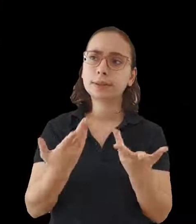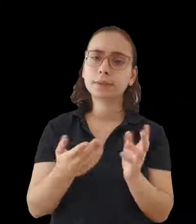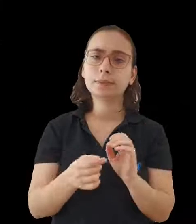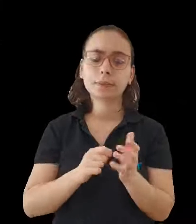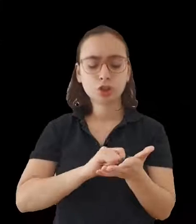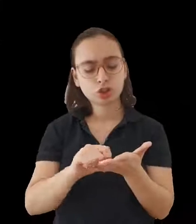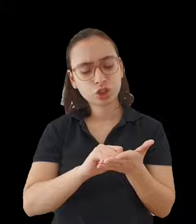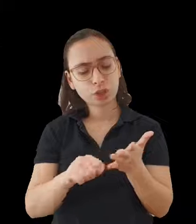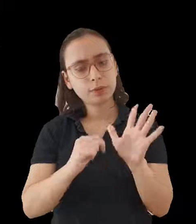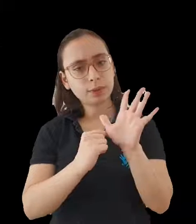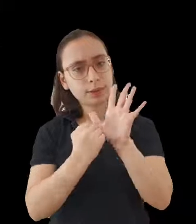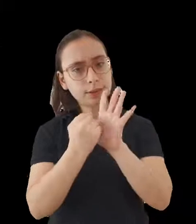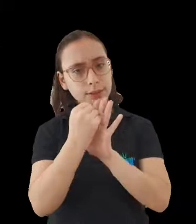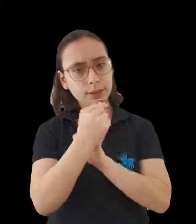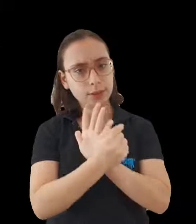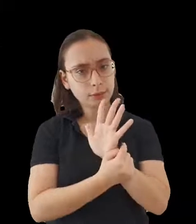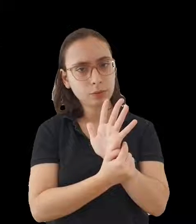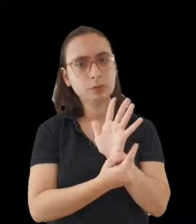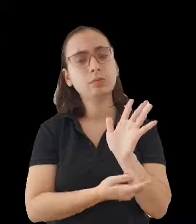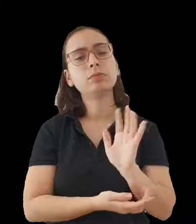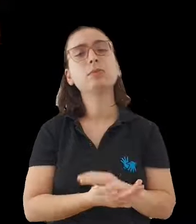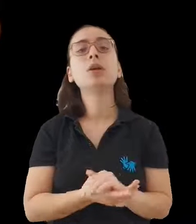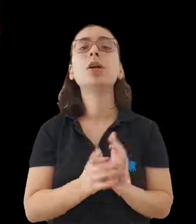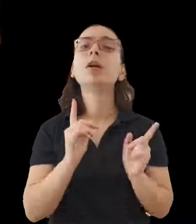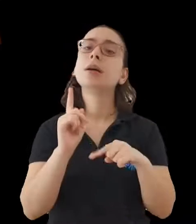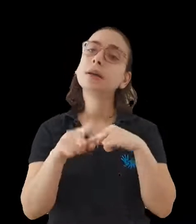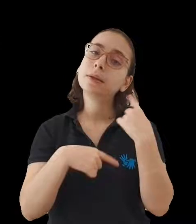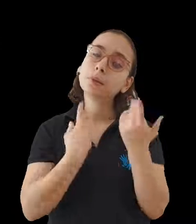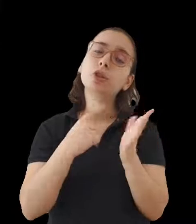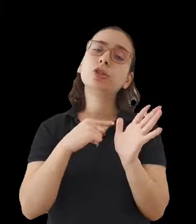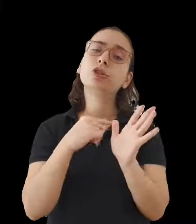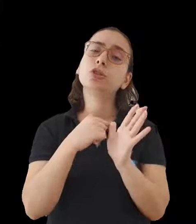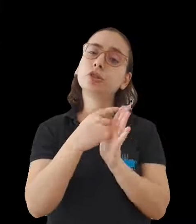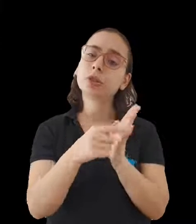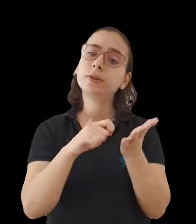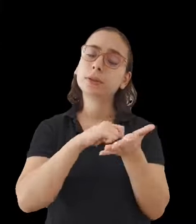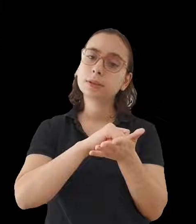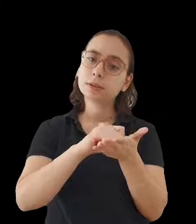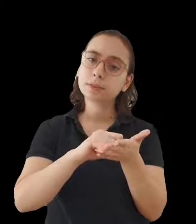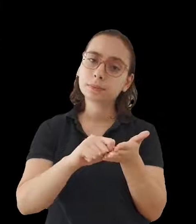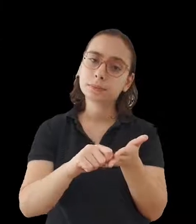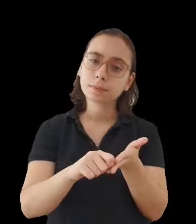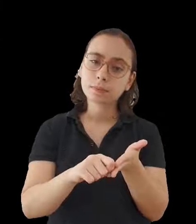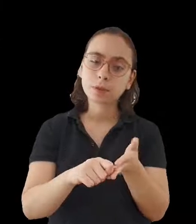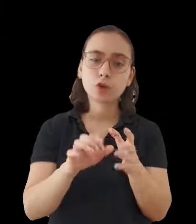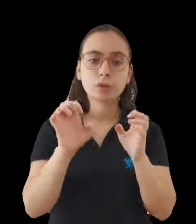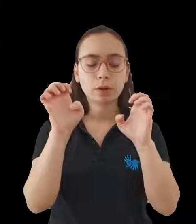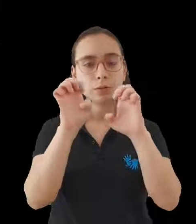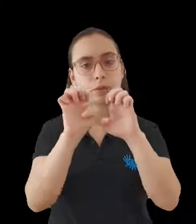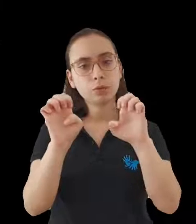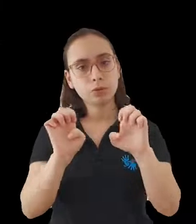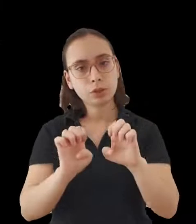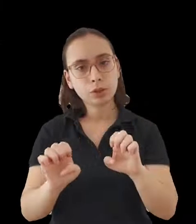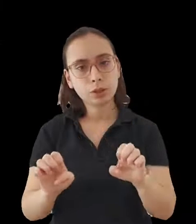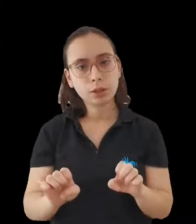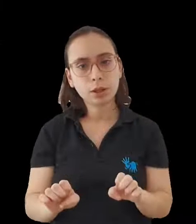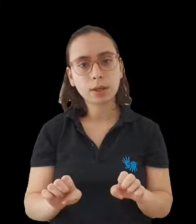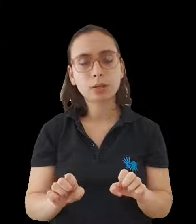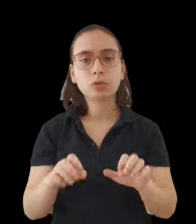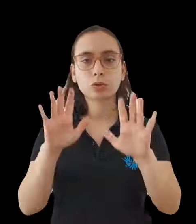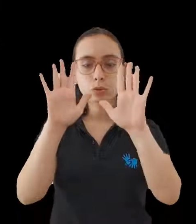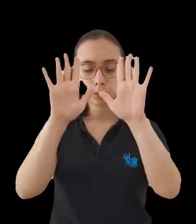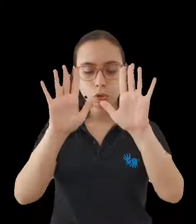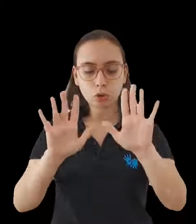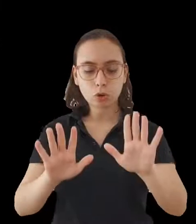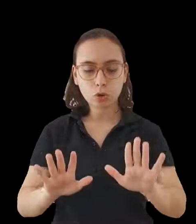esses cinco, tá? Depois de escrever esses cinco, vocês vão ter o esqueleto do corpo. O